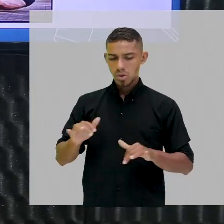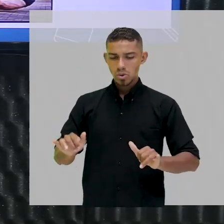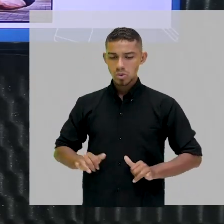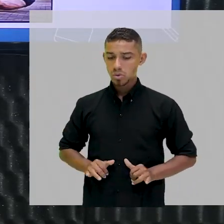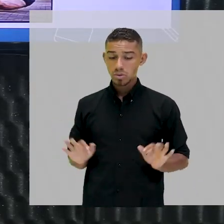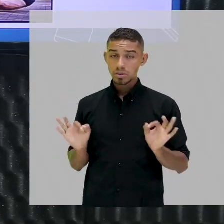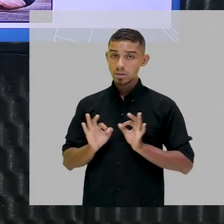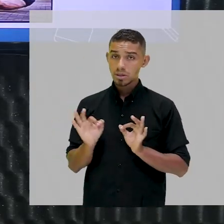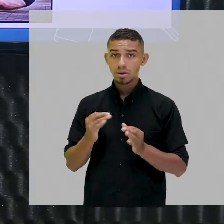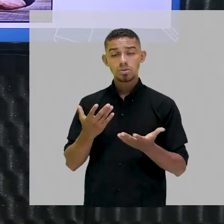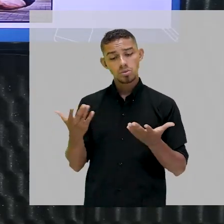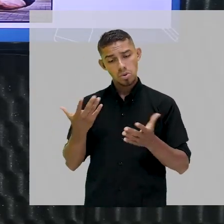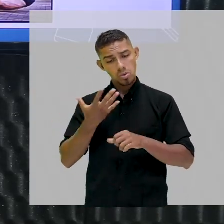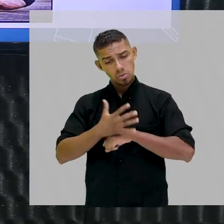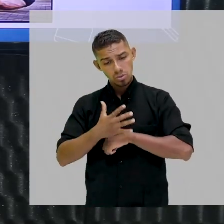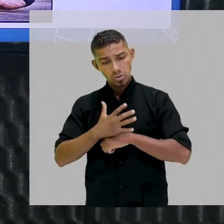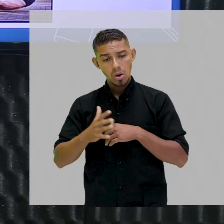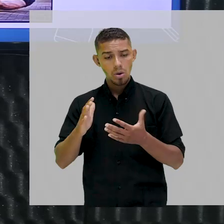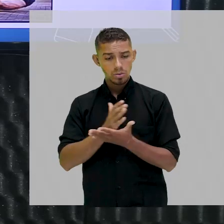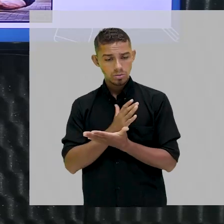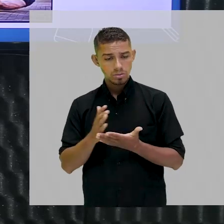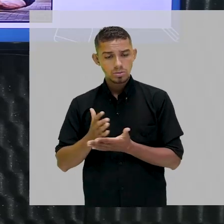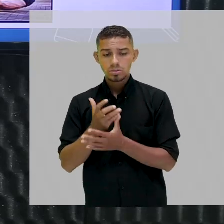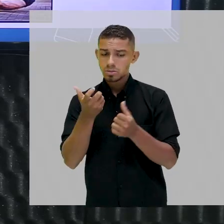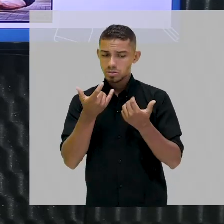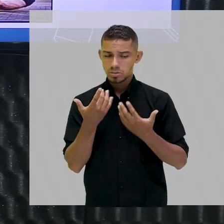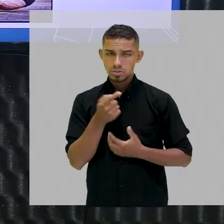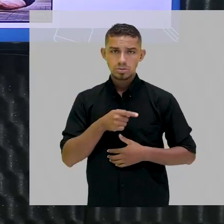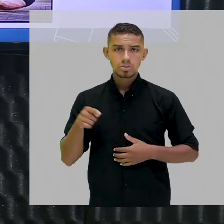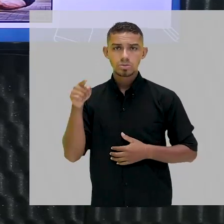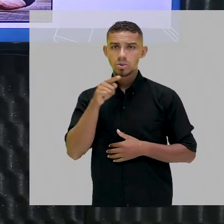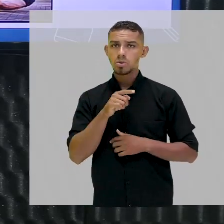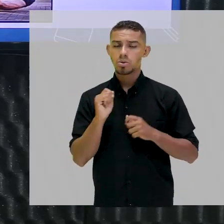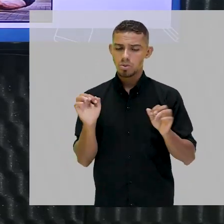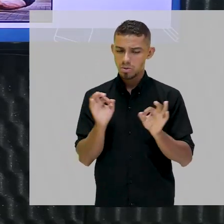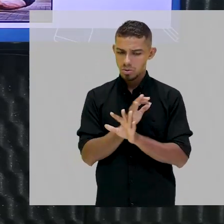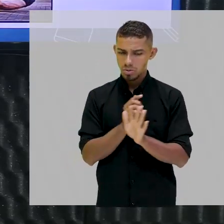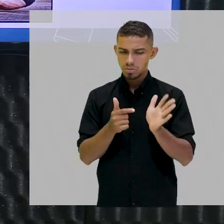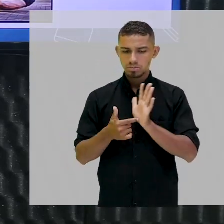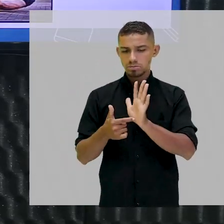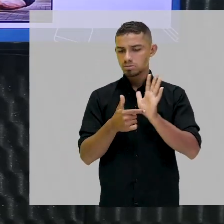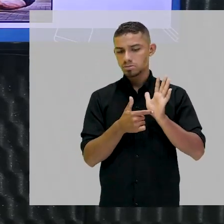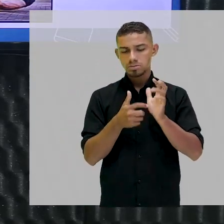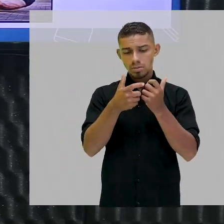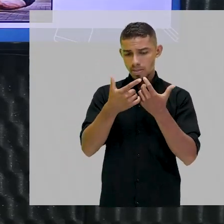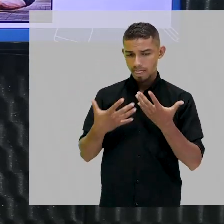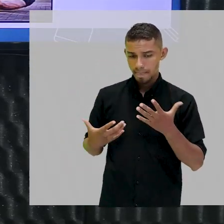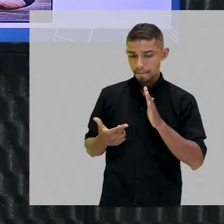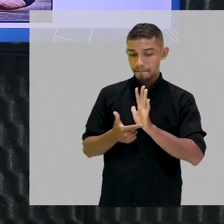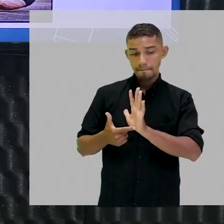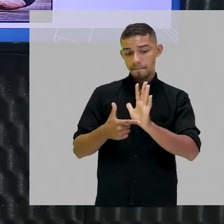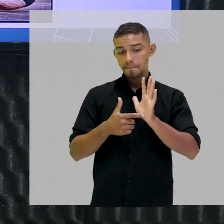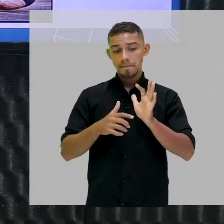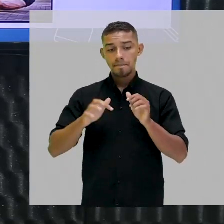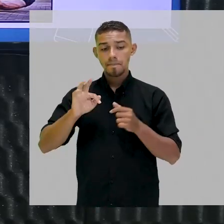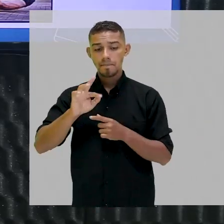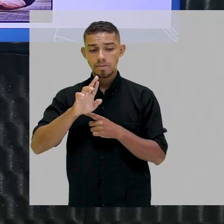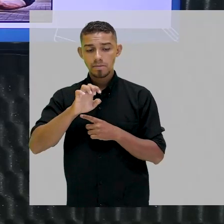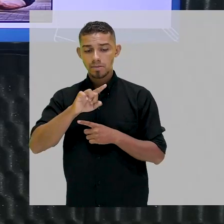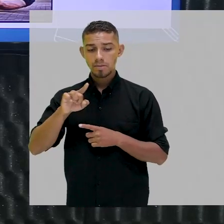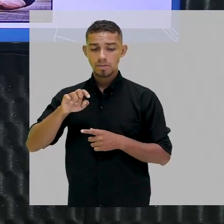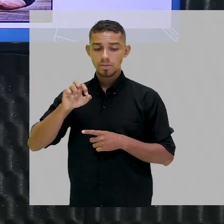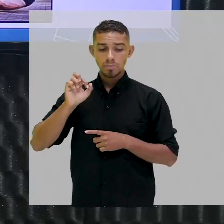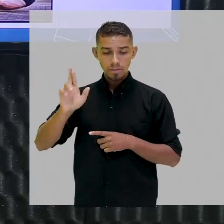falei para vocês uma das formas que os b-boys e as big girls gostam de finalizar a sua apresentação, através do freezer, ou